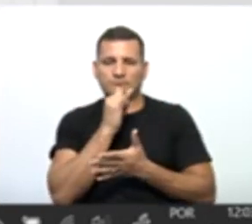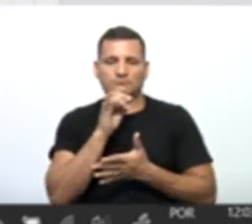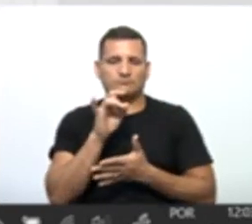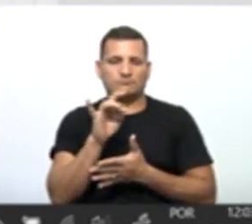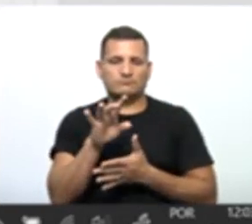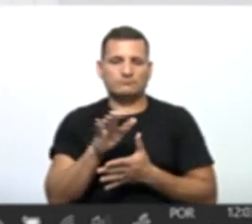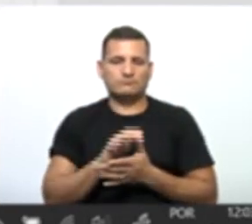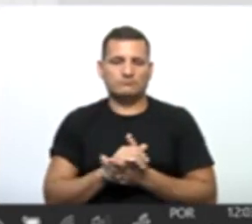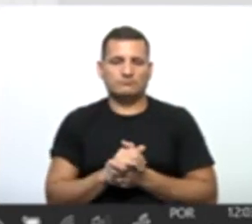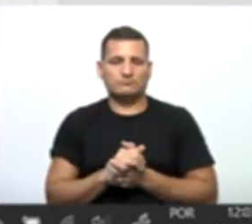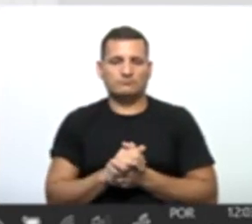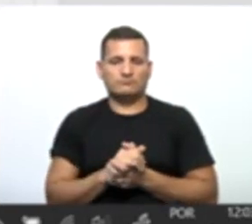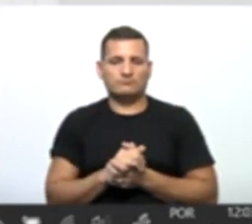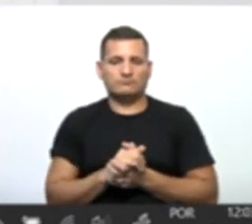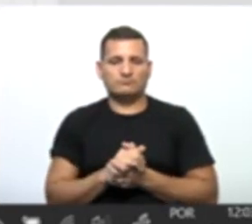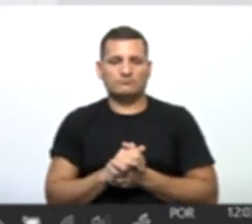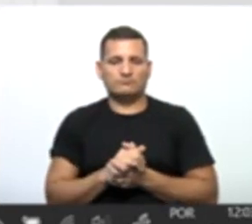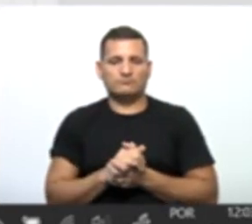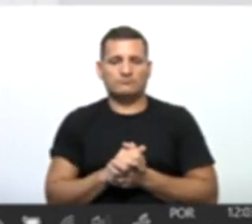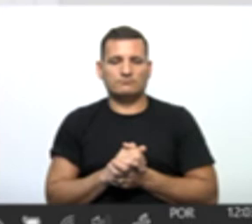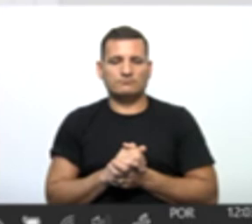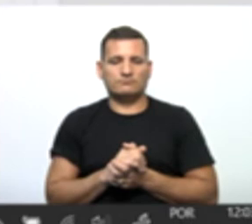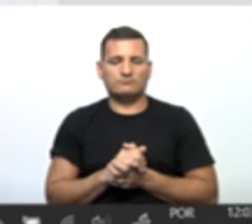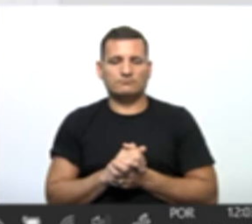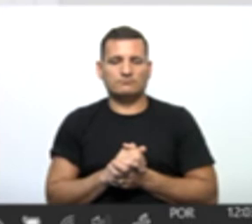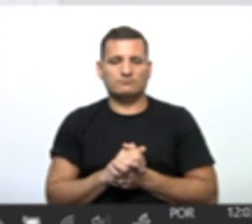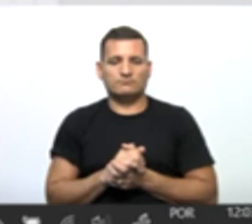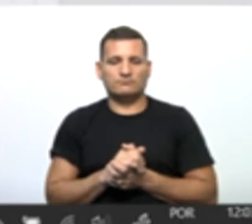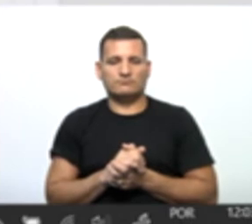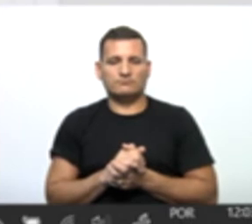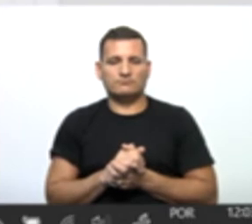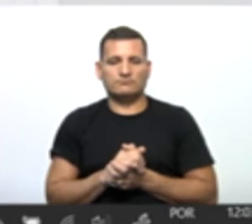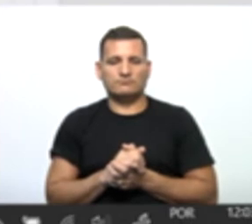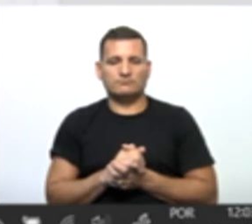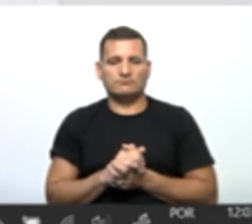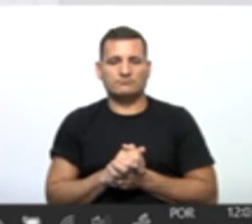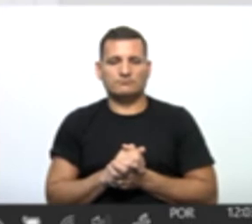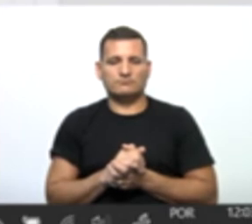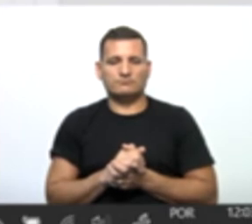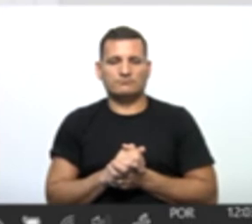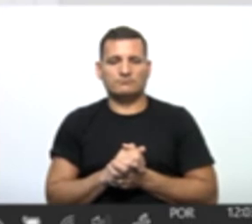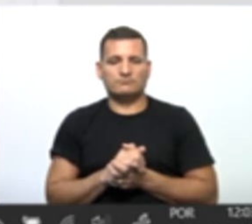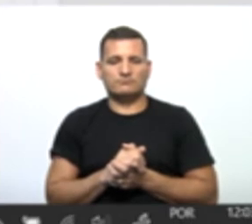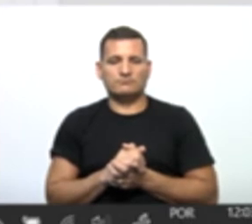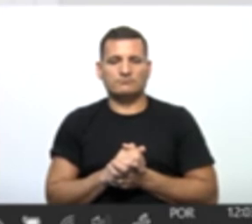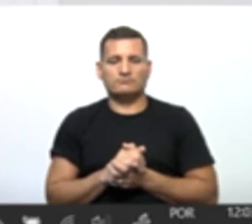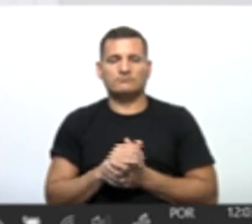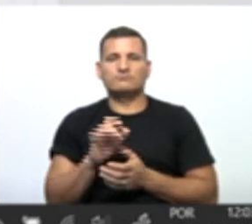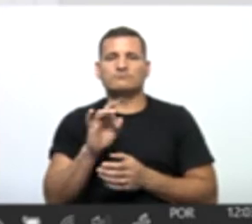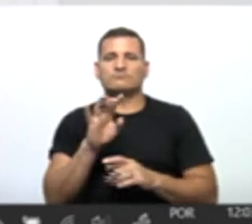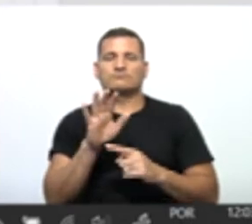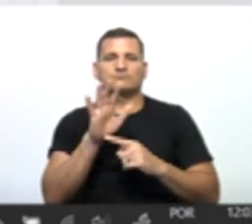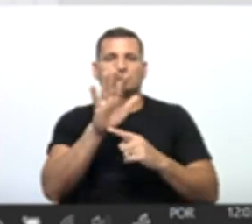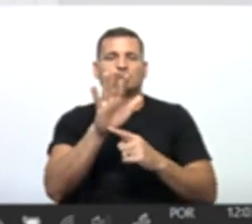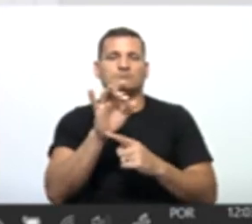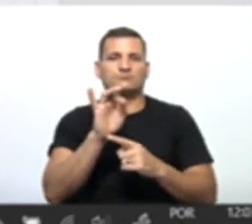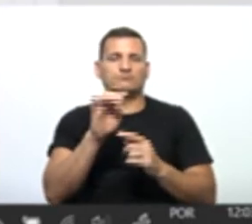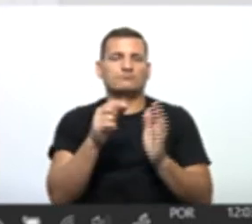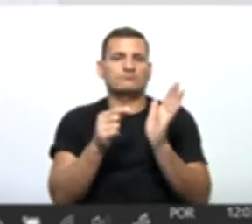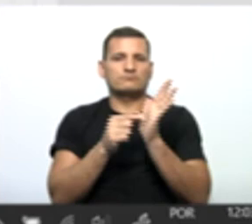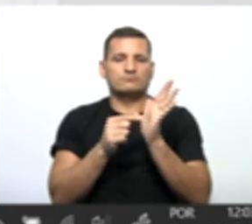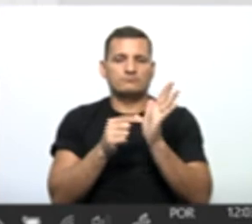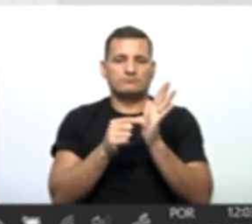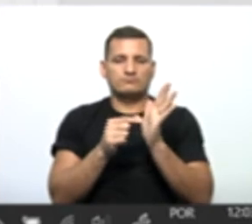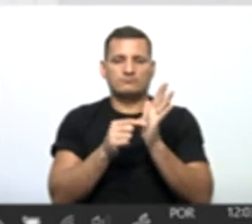fazendo ideias nenhumas, certo? Não estou com uma ideia nenhuma na cabeça, aqui é mais mostrando as ferramentas que eu tenho